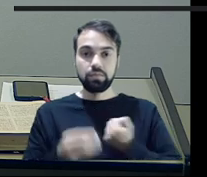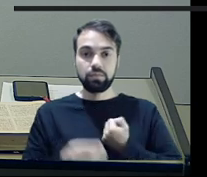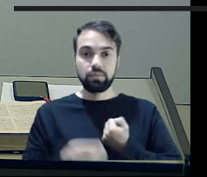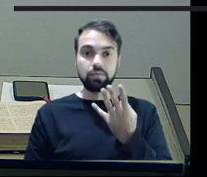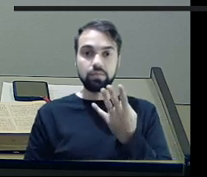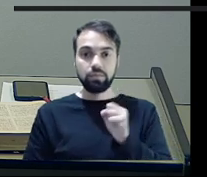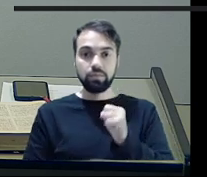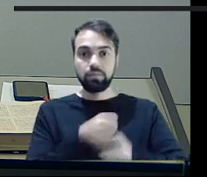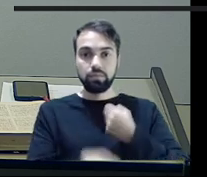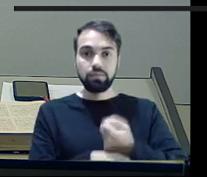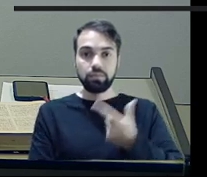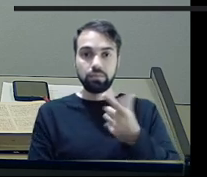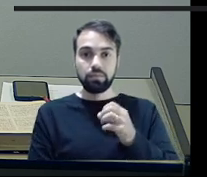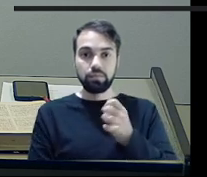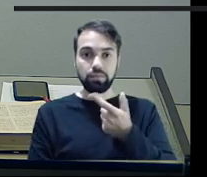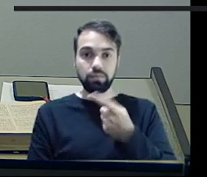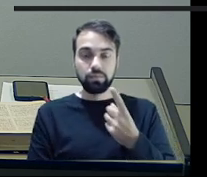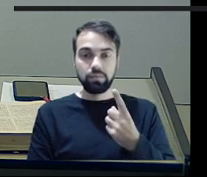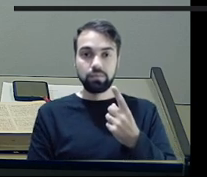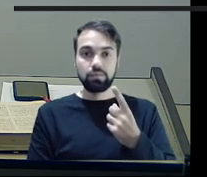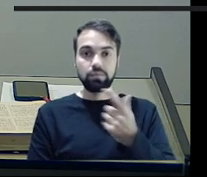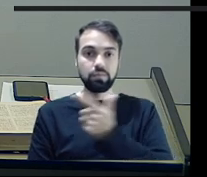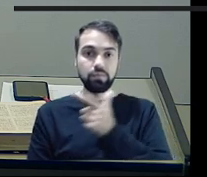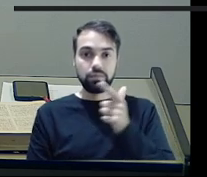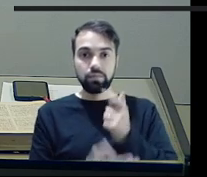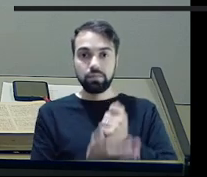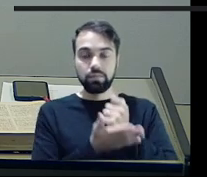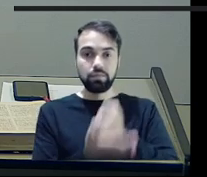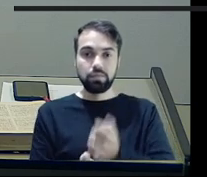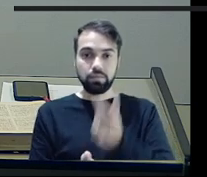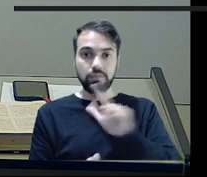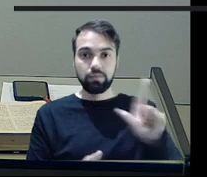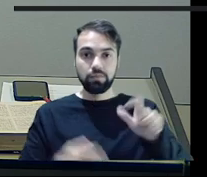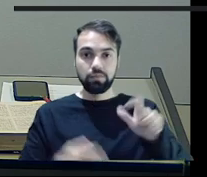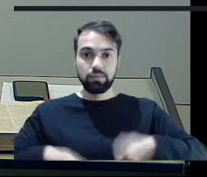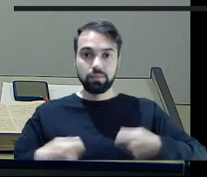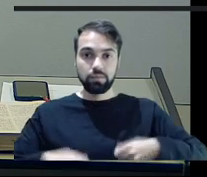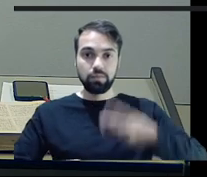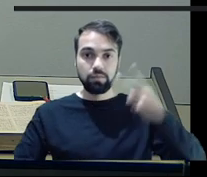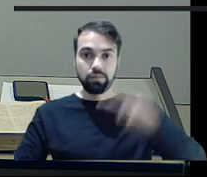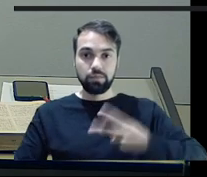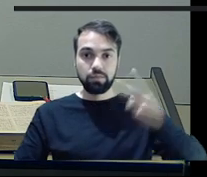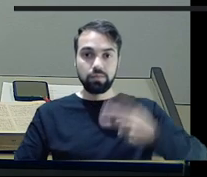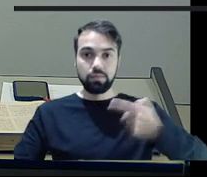da outra providência. Está em segunda discussão.